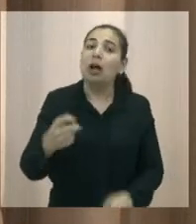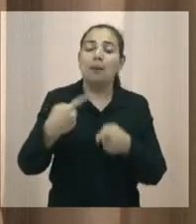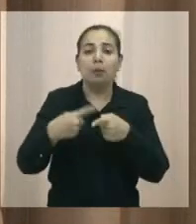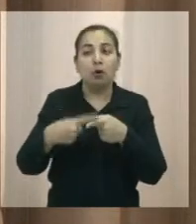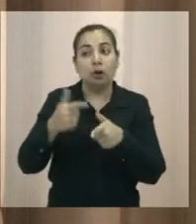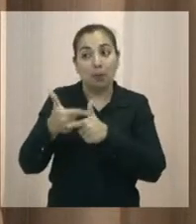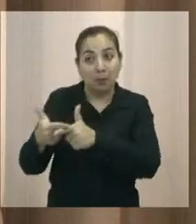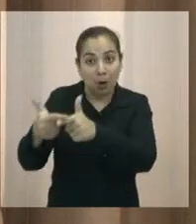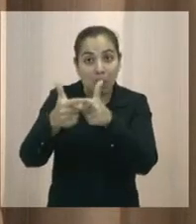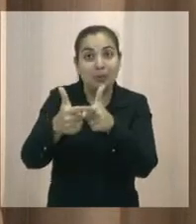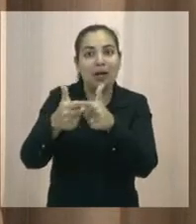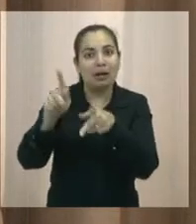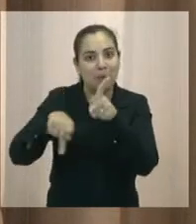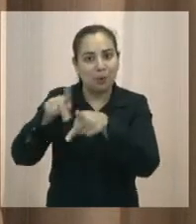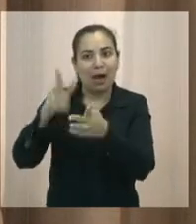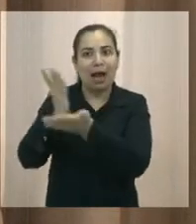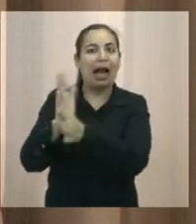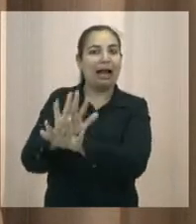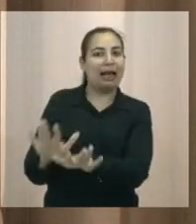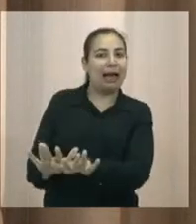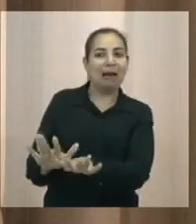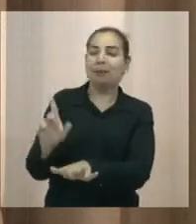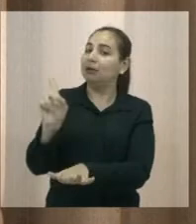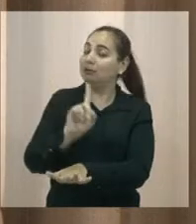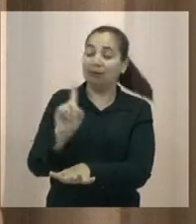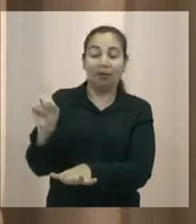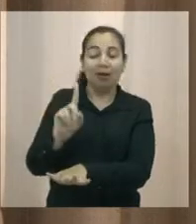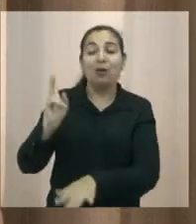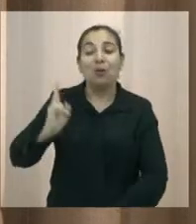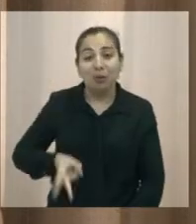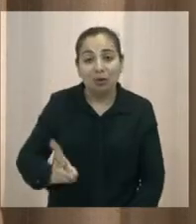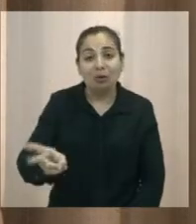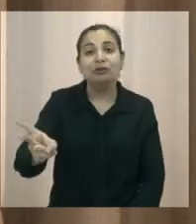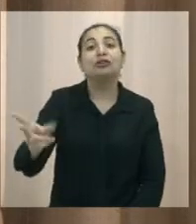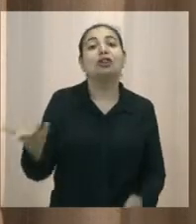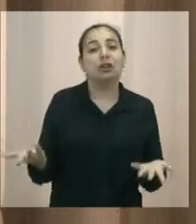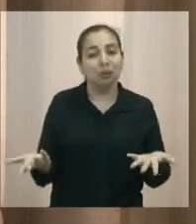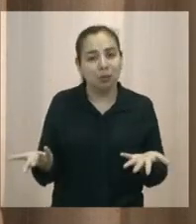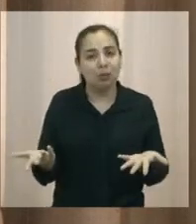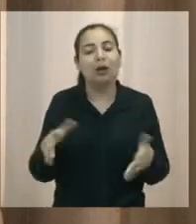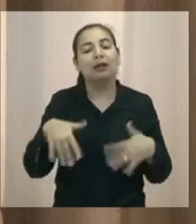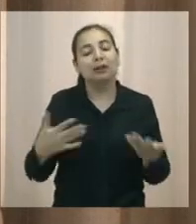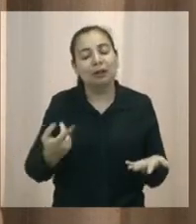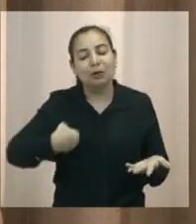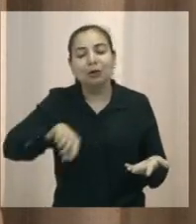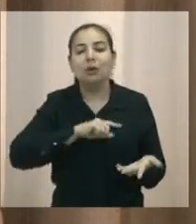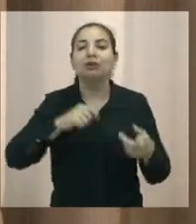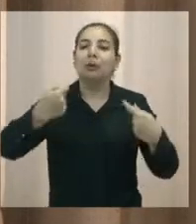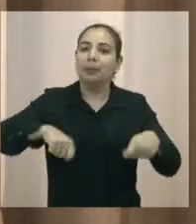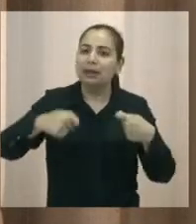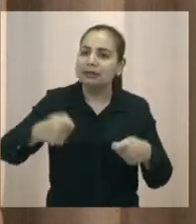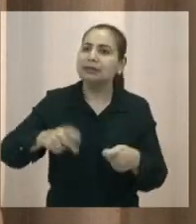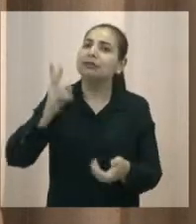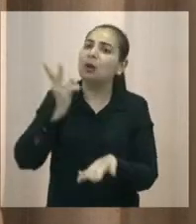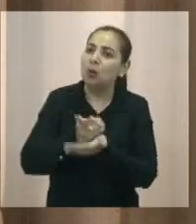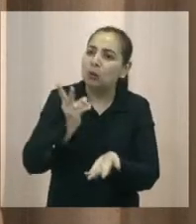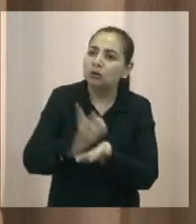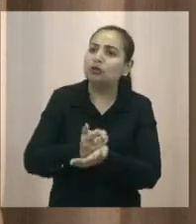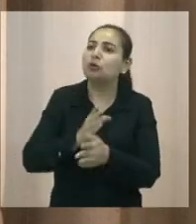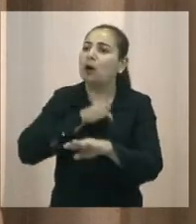população, eles não deixam de existir pelo fato de ser um ano eleitoral. Então, você precisa manter a sua presença dentro